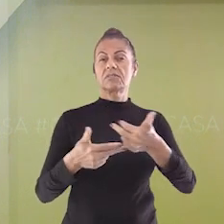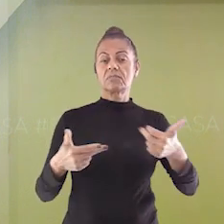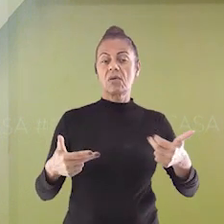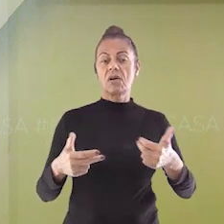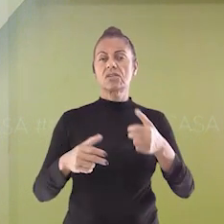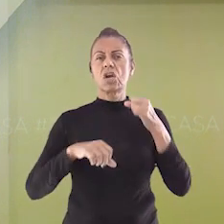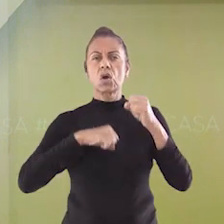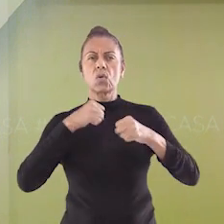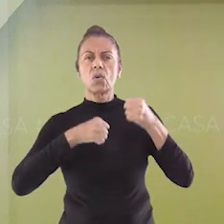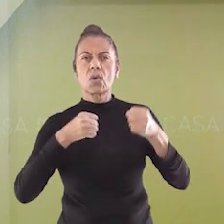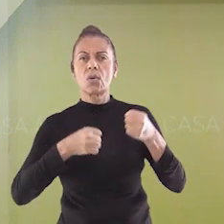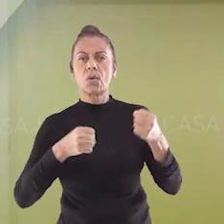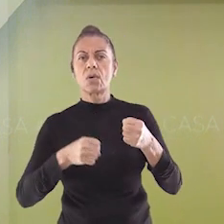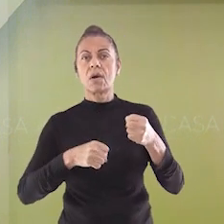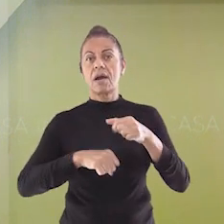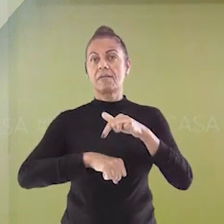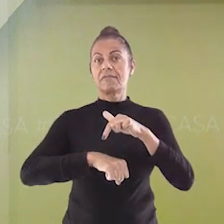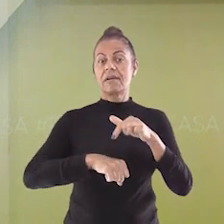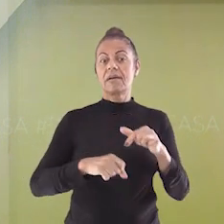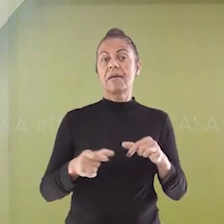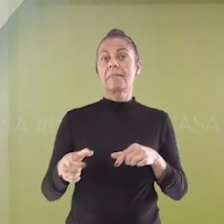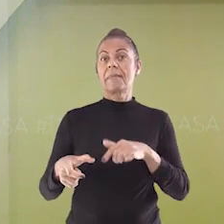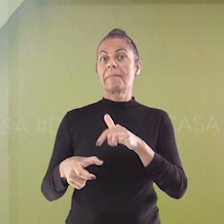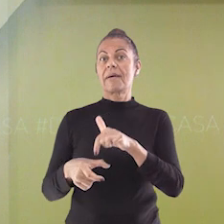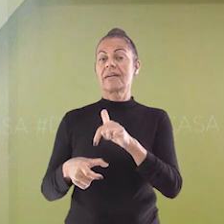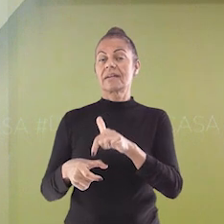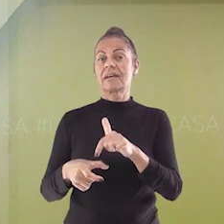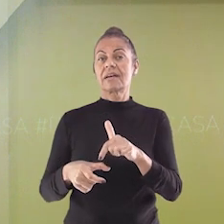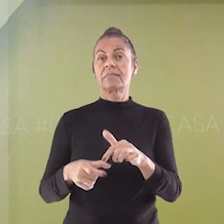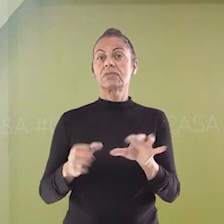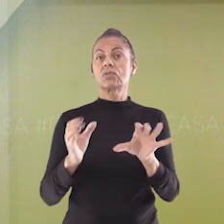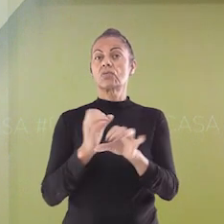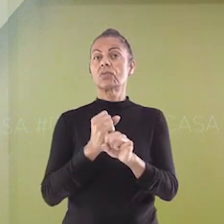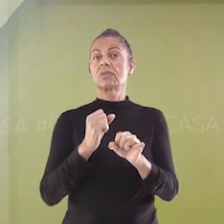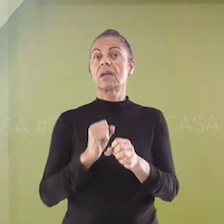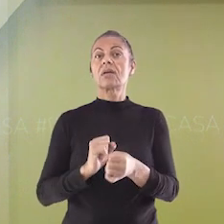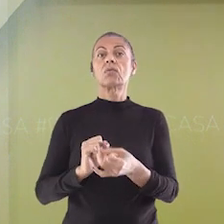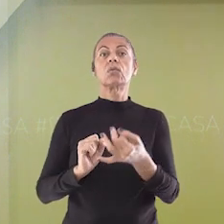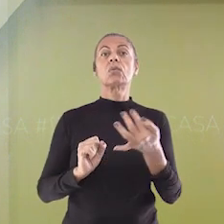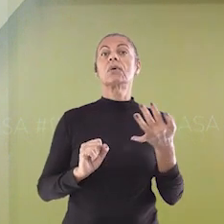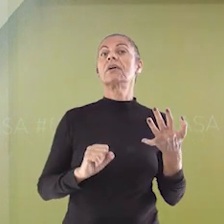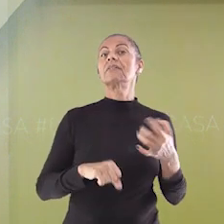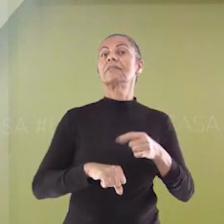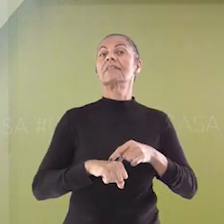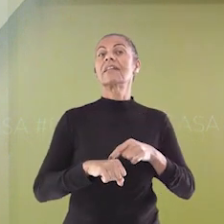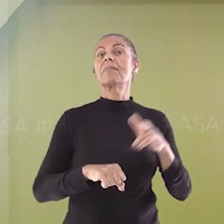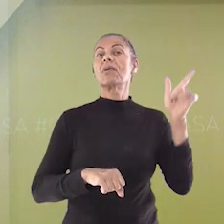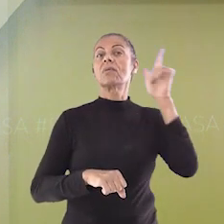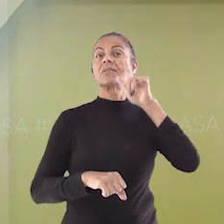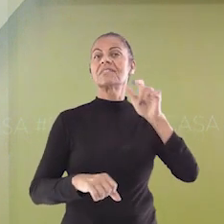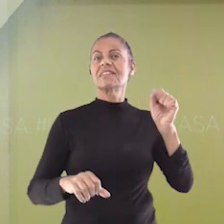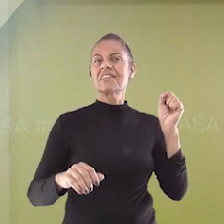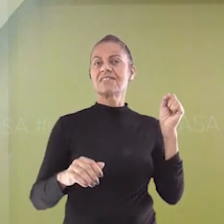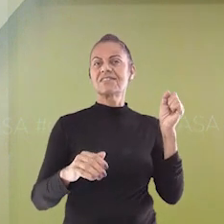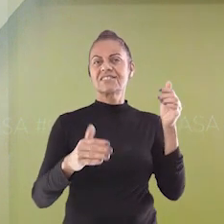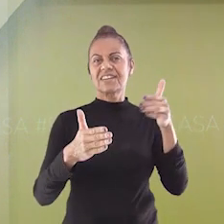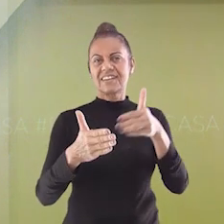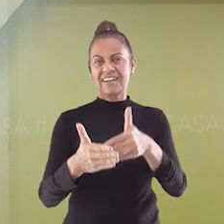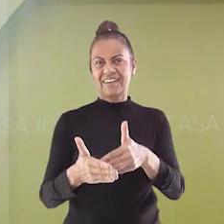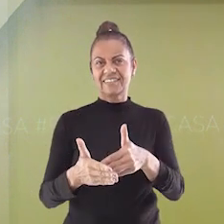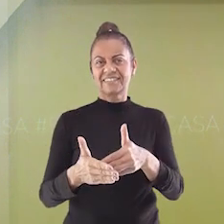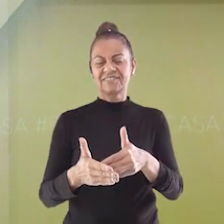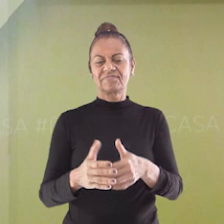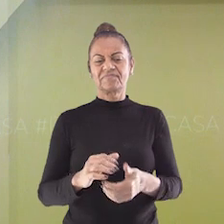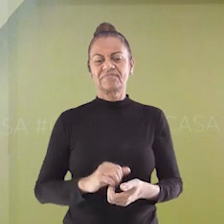uma corrida, a gente precisa contar quanto tempo ela demorou para alcançar a linha de chegada. Você já marcou o